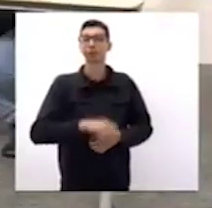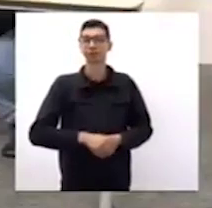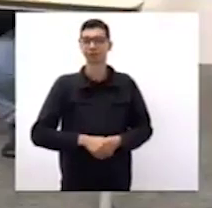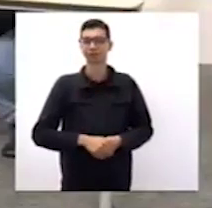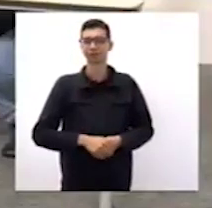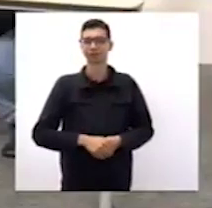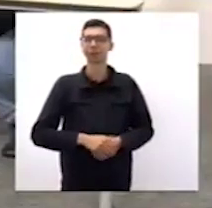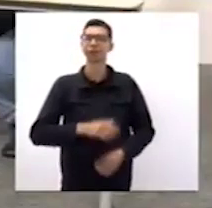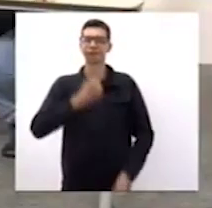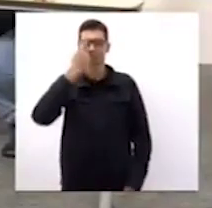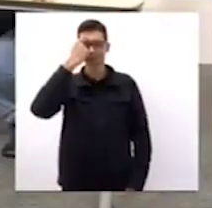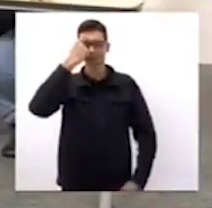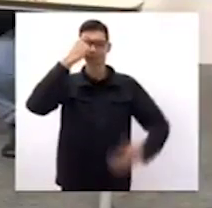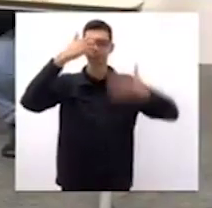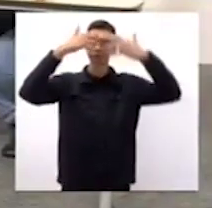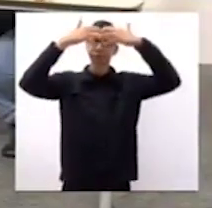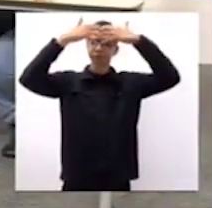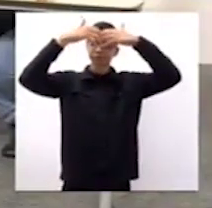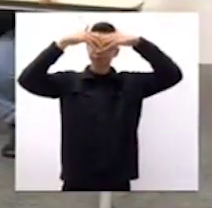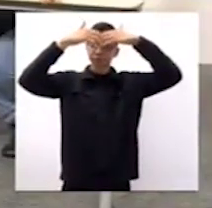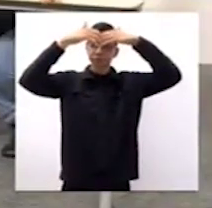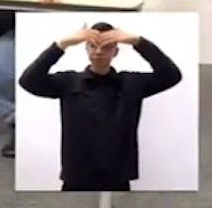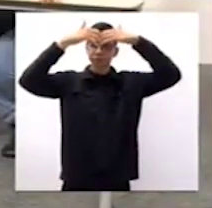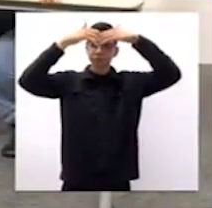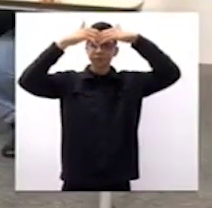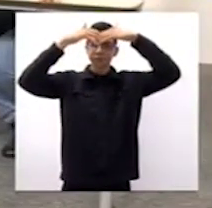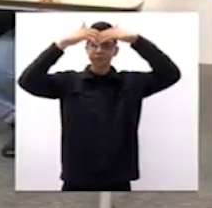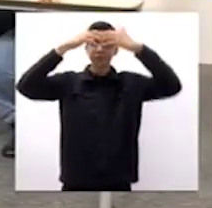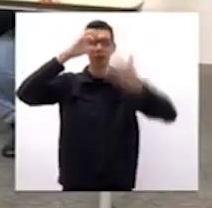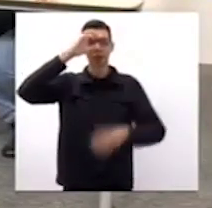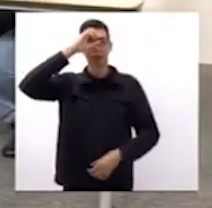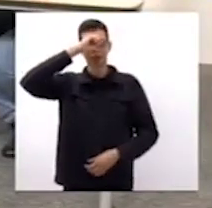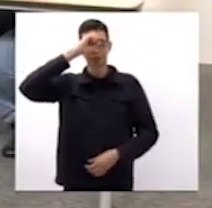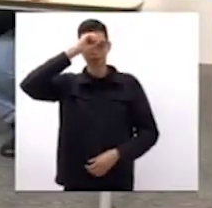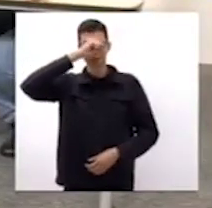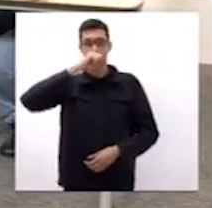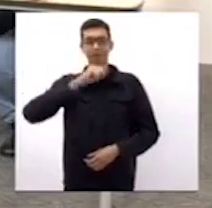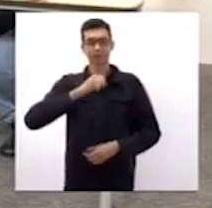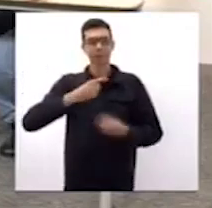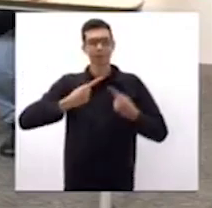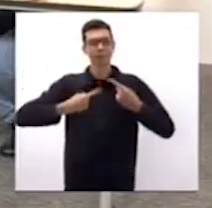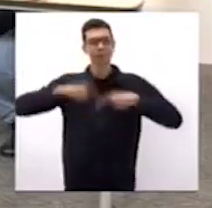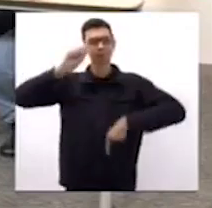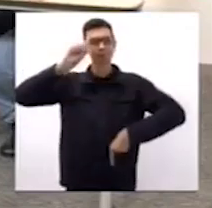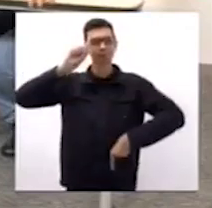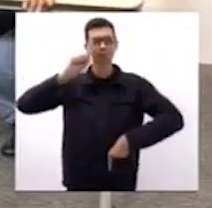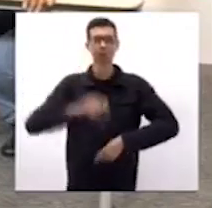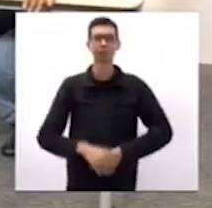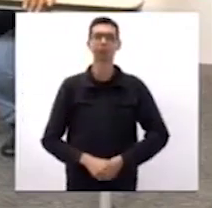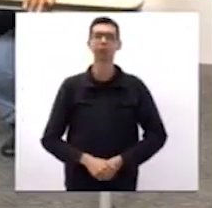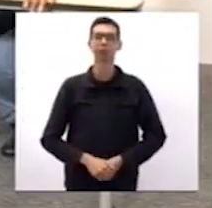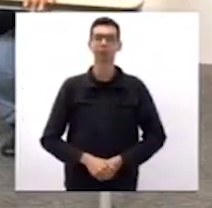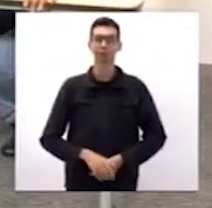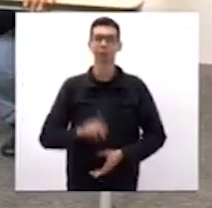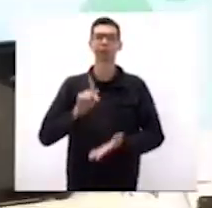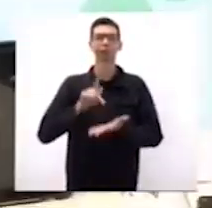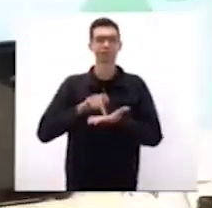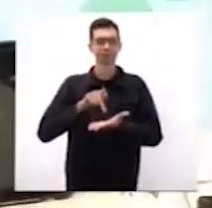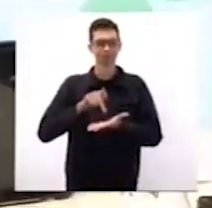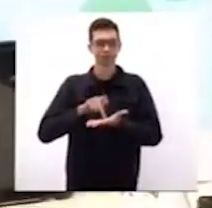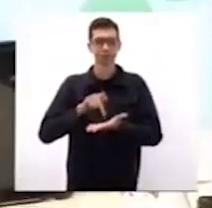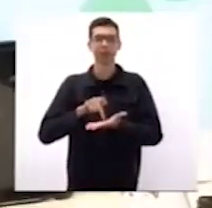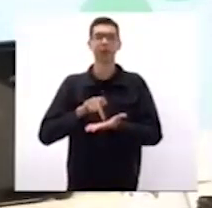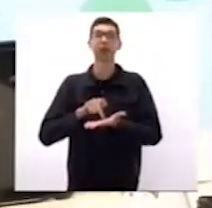gente possa pensar essa aprendizagem de uma forma mais efetiva. E atualmente, assim, com essa situação, não só quem é, mas em